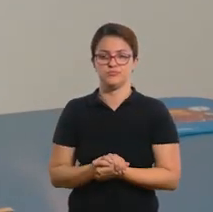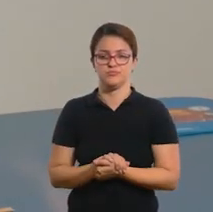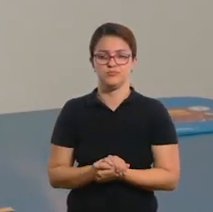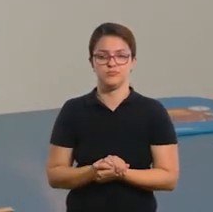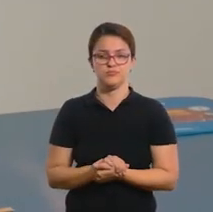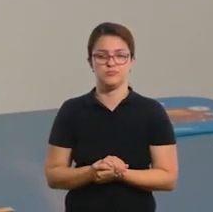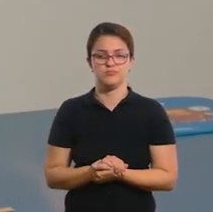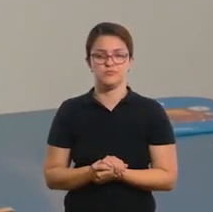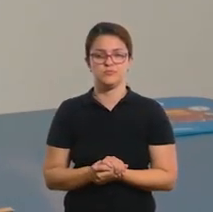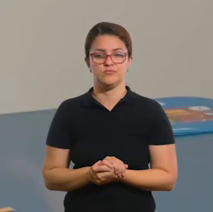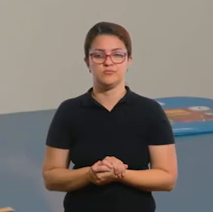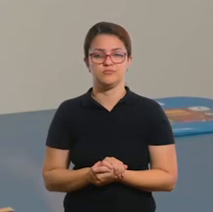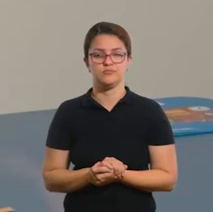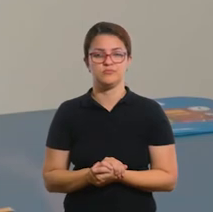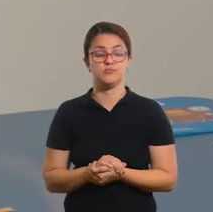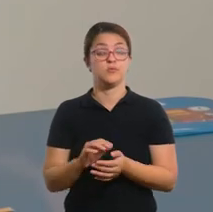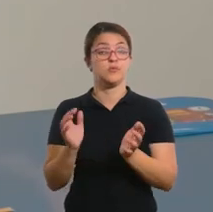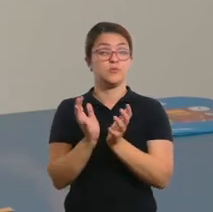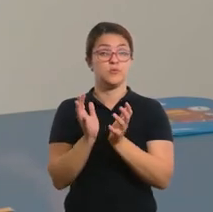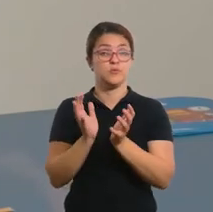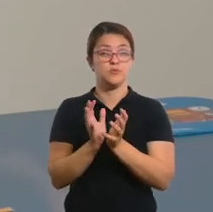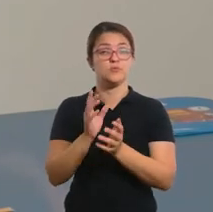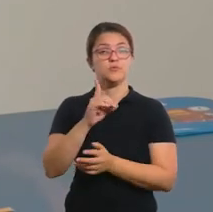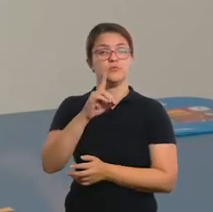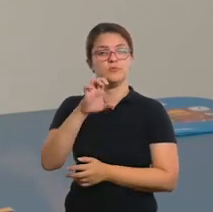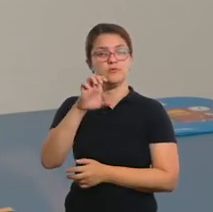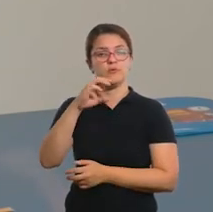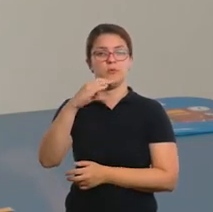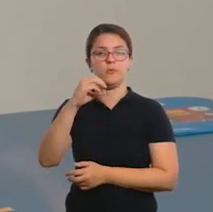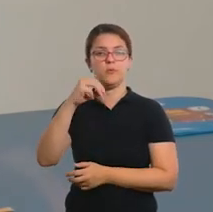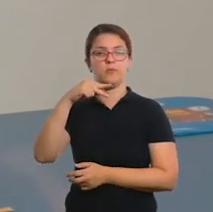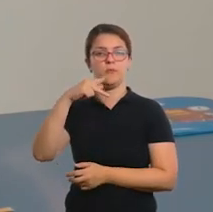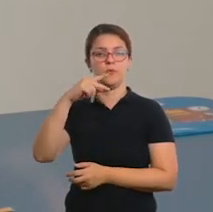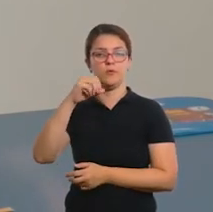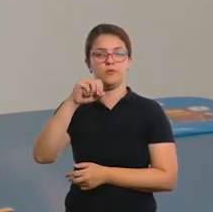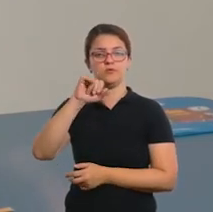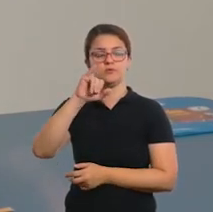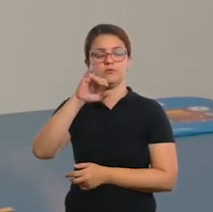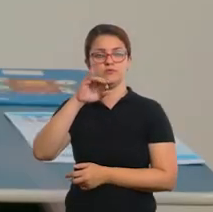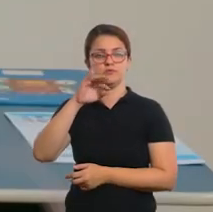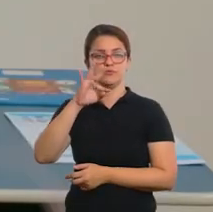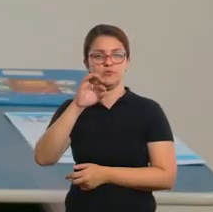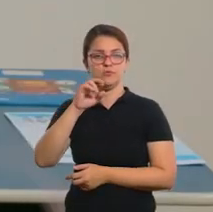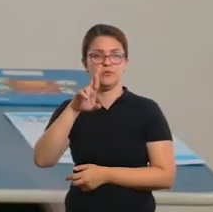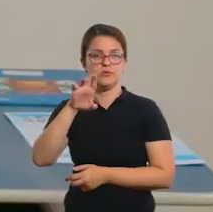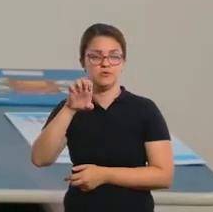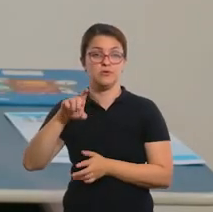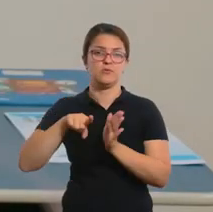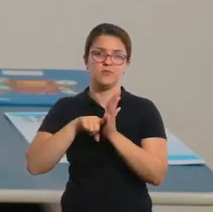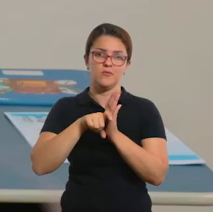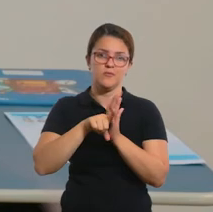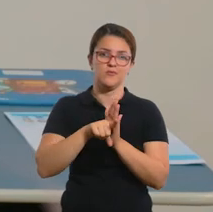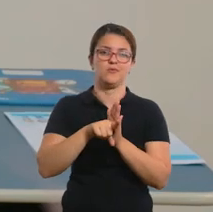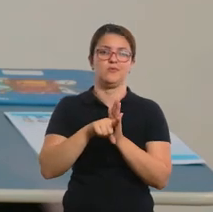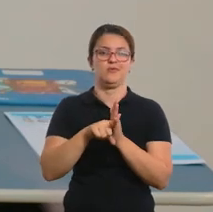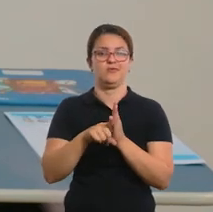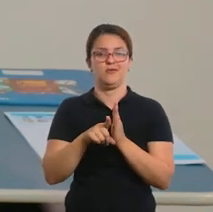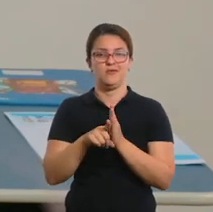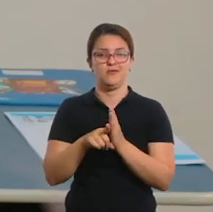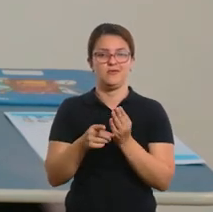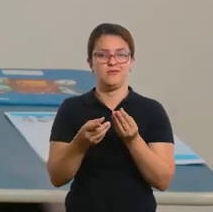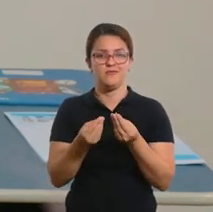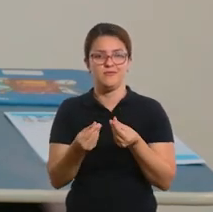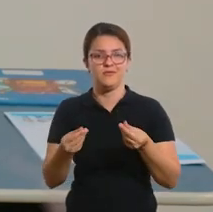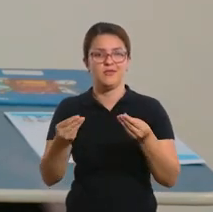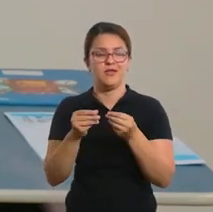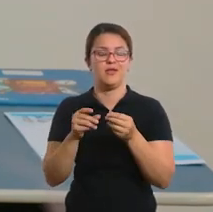composto pelos fungos e bactérias que se alimentam de matérias mortas. Então, assim, nós temos a